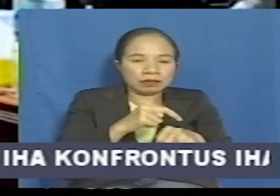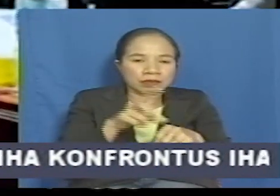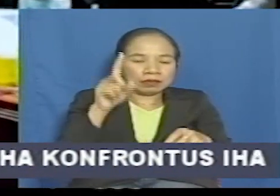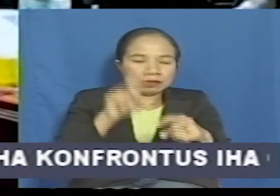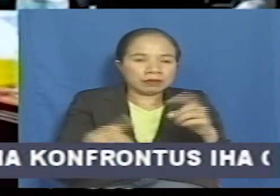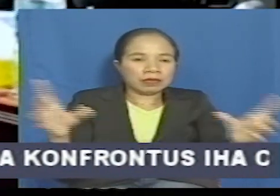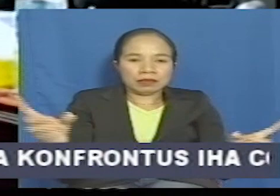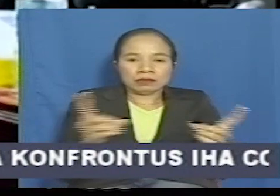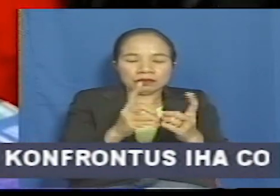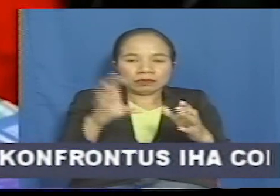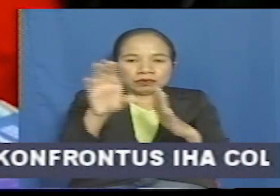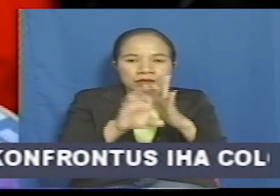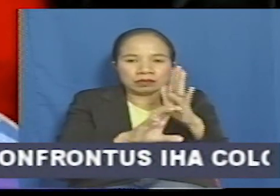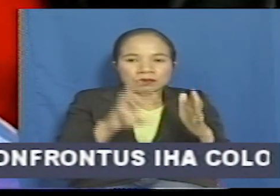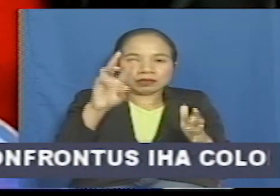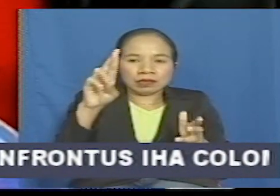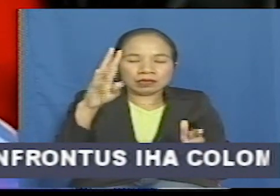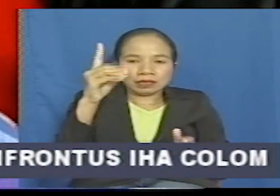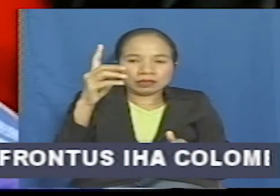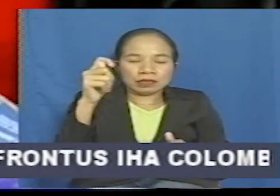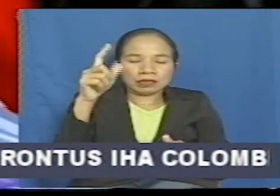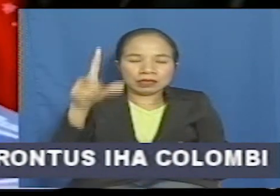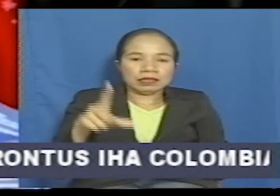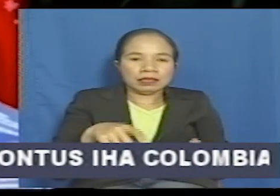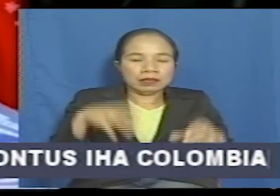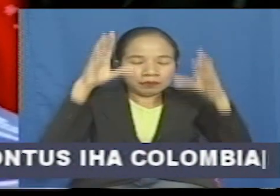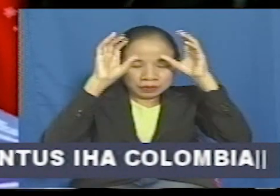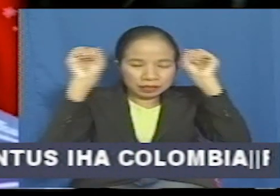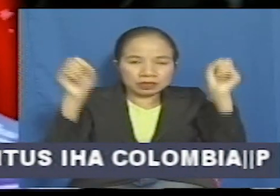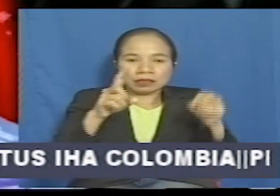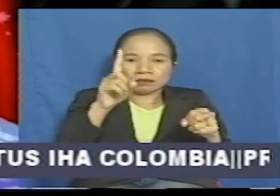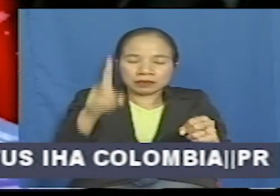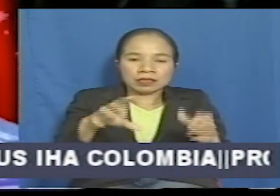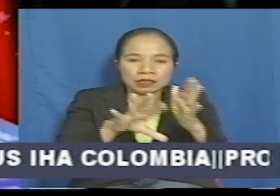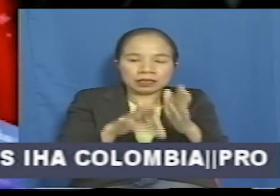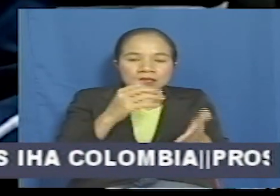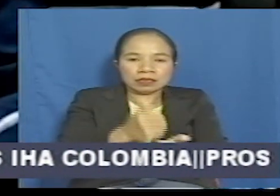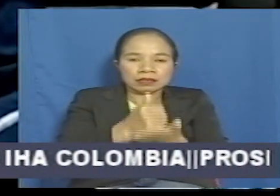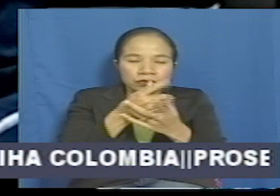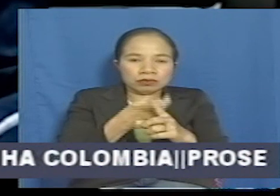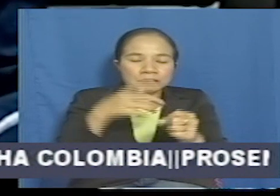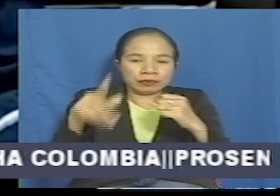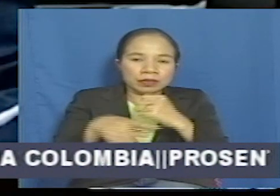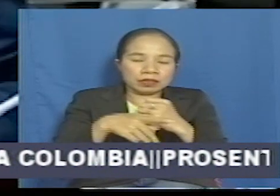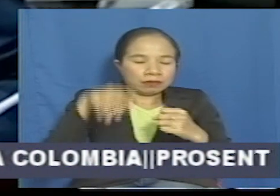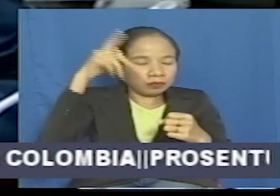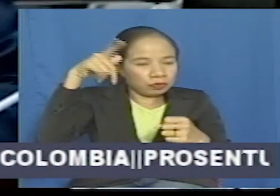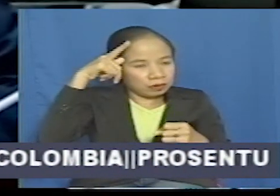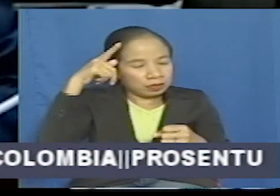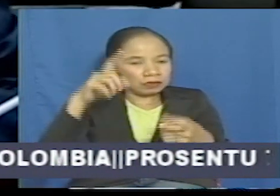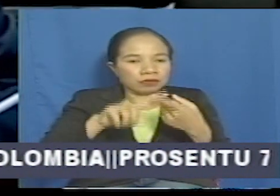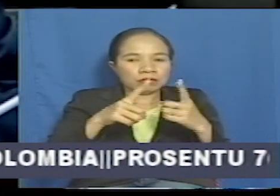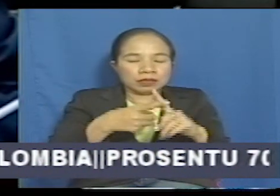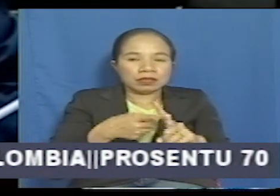Constituição RDTL. Tamba Tuirnia, candidato presidente da República individual, maqueta no apoio do seu partido político no